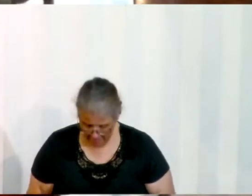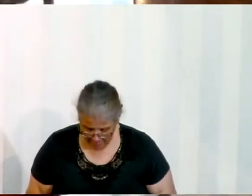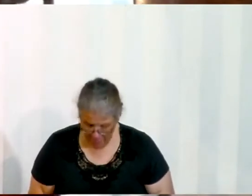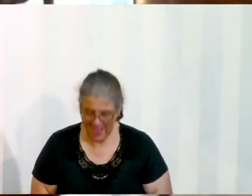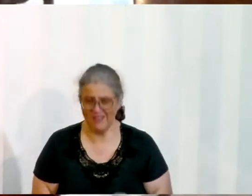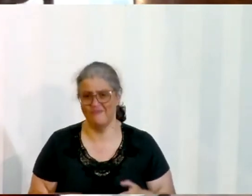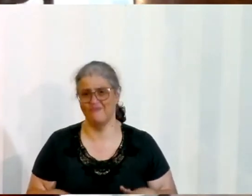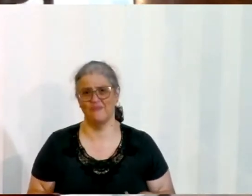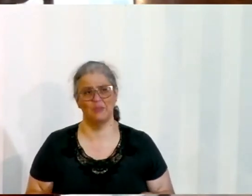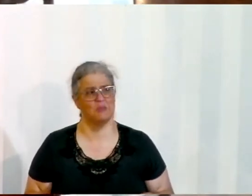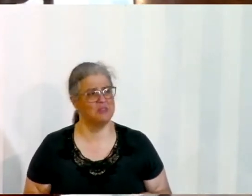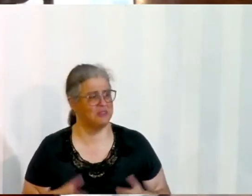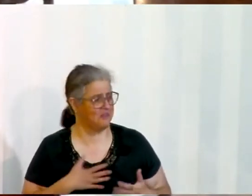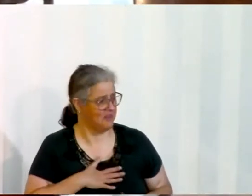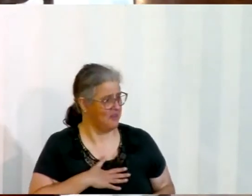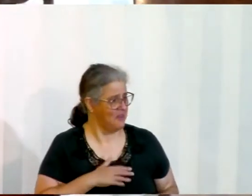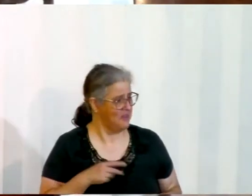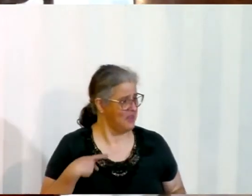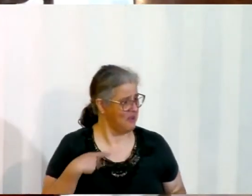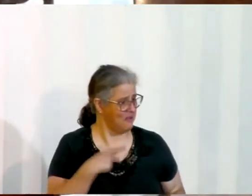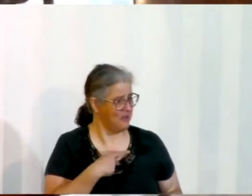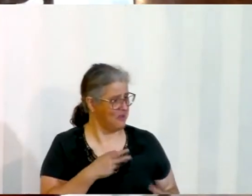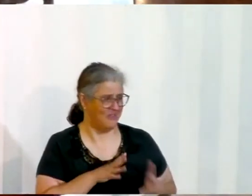vaga na minha agenda para te atender, vai ter que ter,